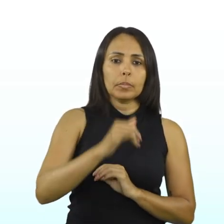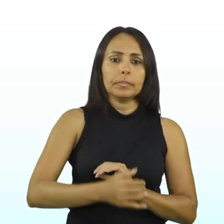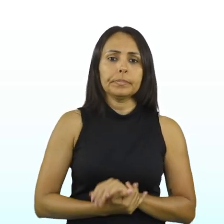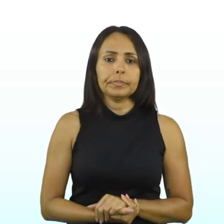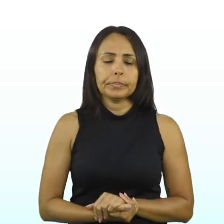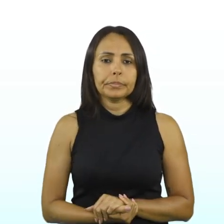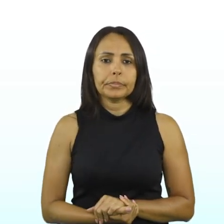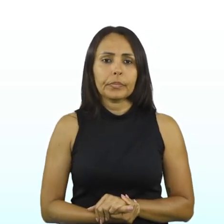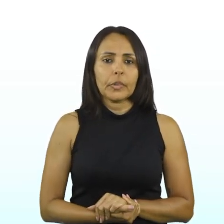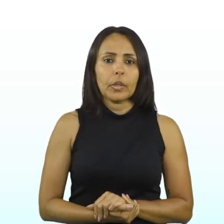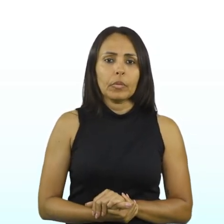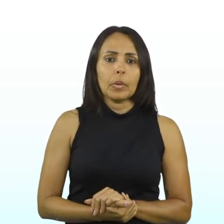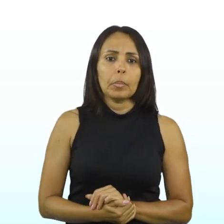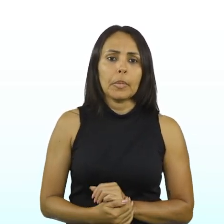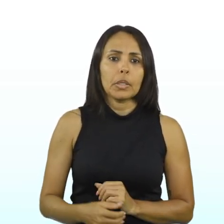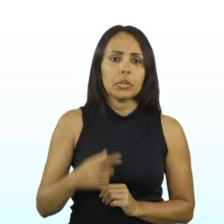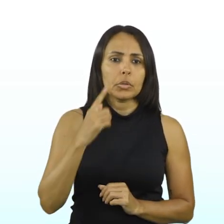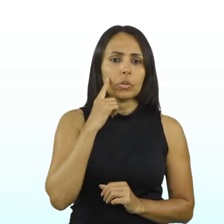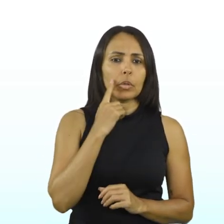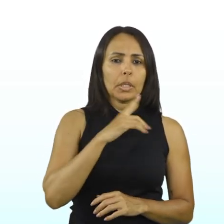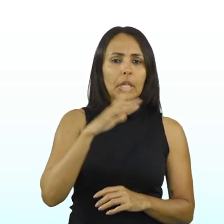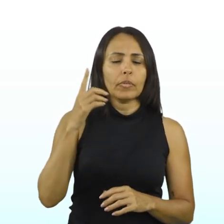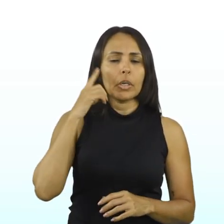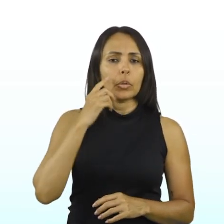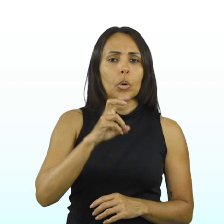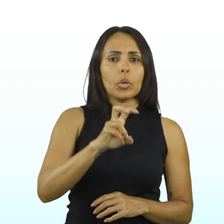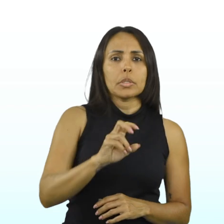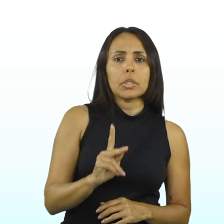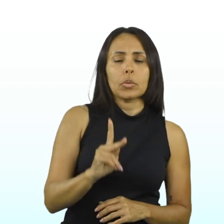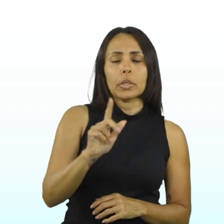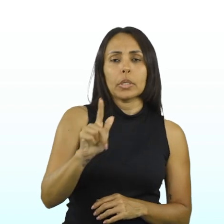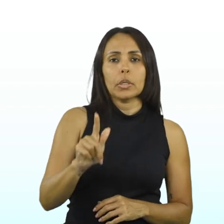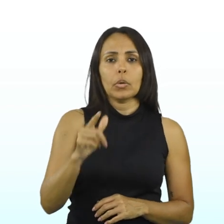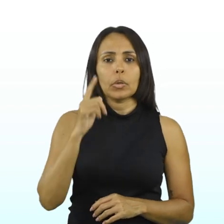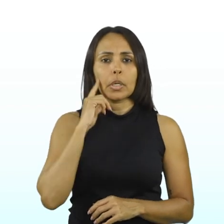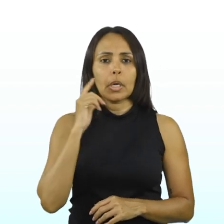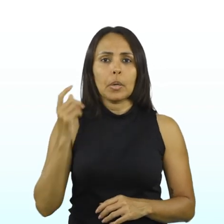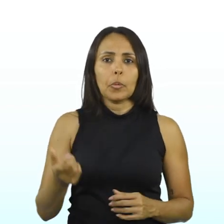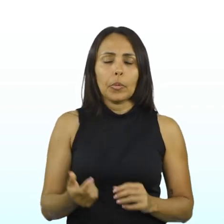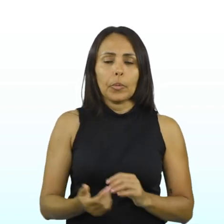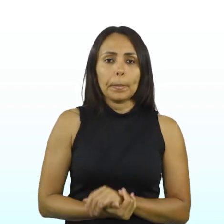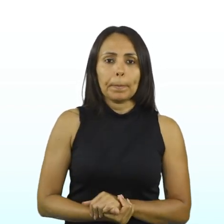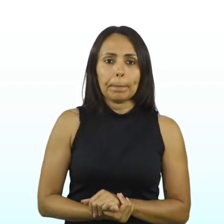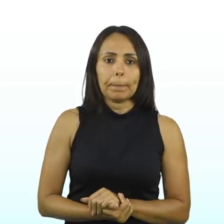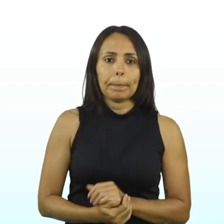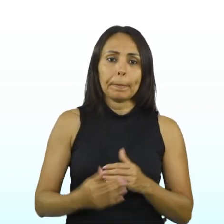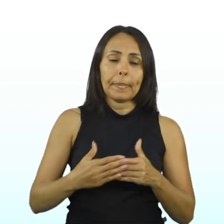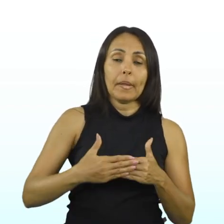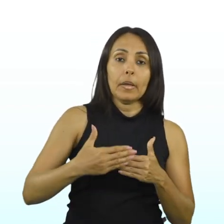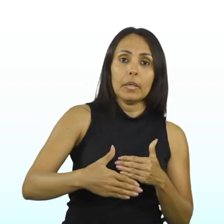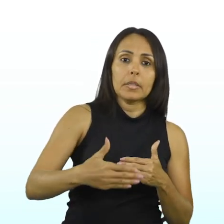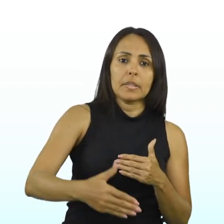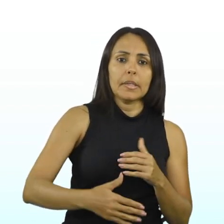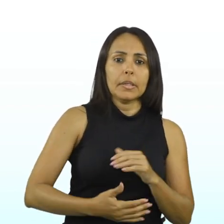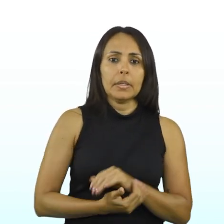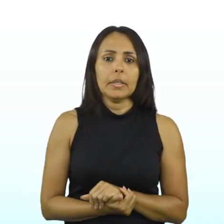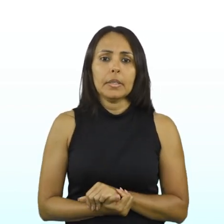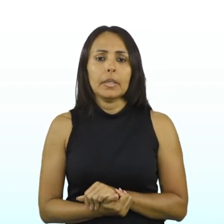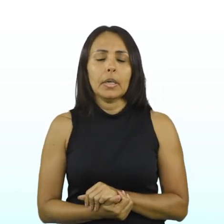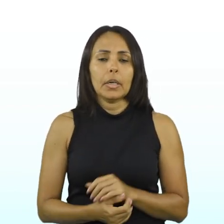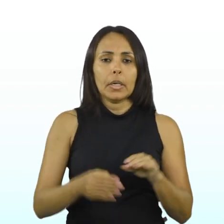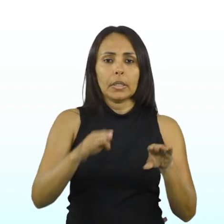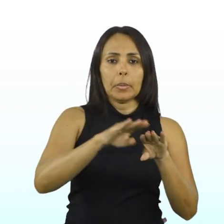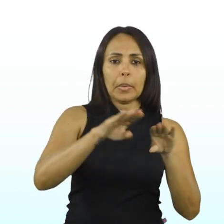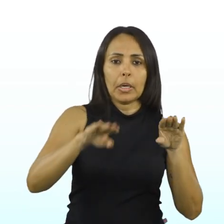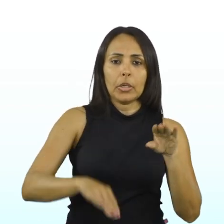Então, ó, uma pessoa levanta do solo um corpo de 5 quilos até uma altura de 2 metros. Em seguida, o abaixa